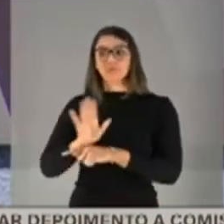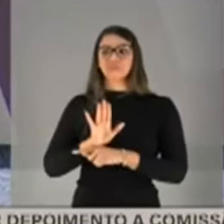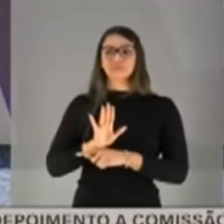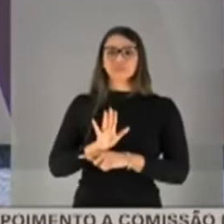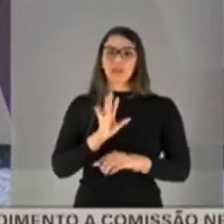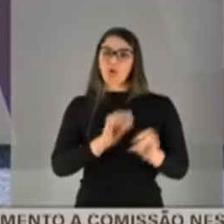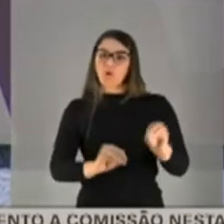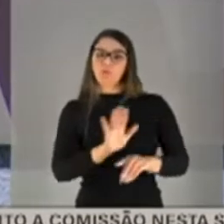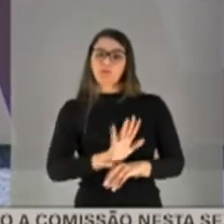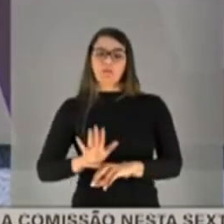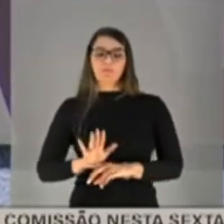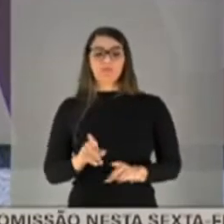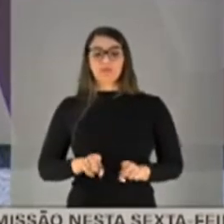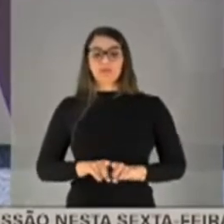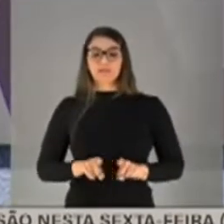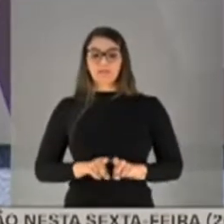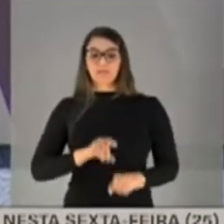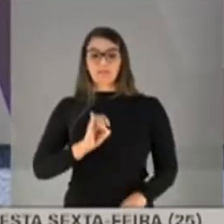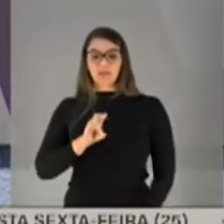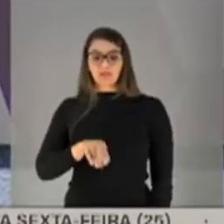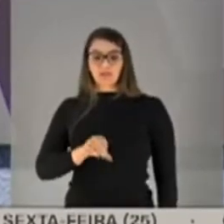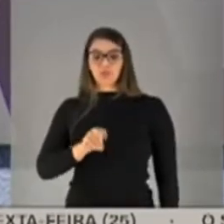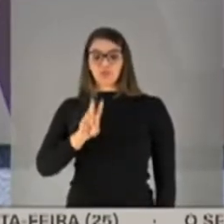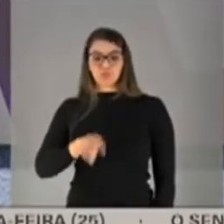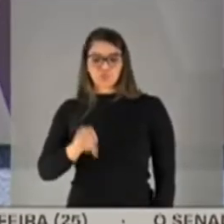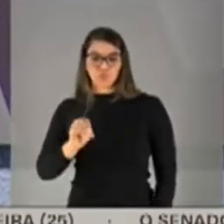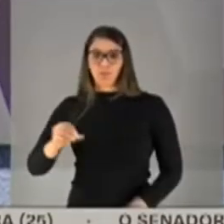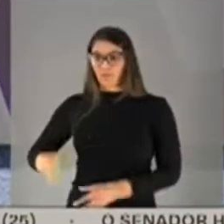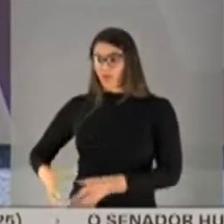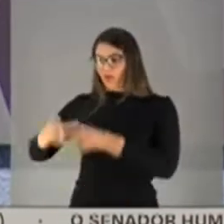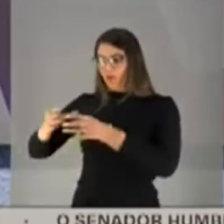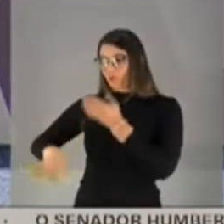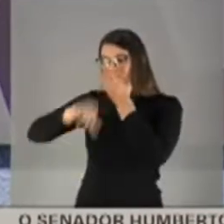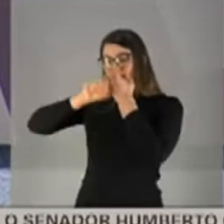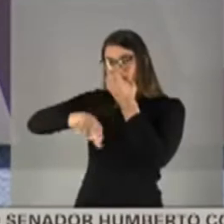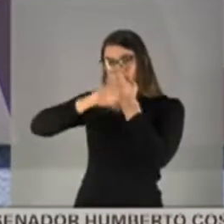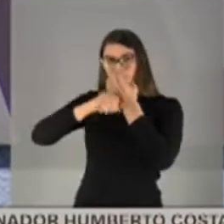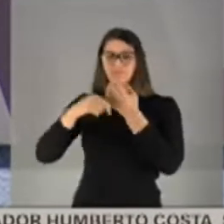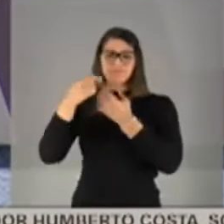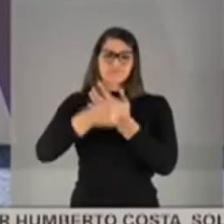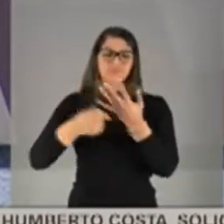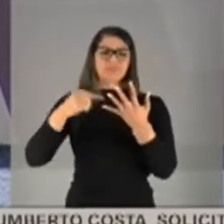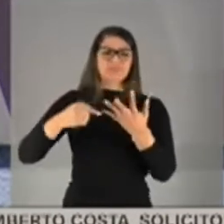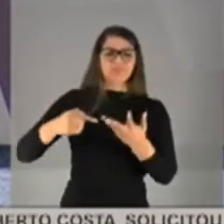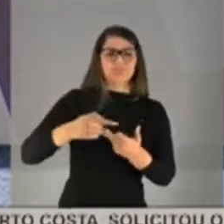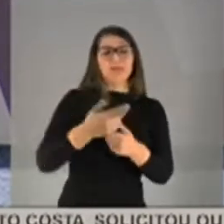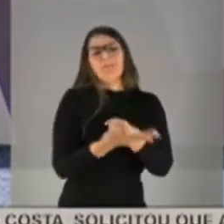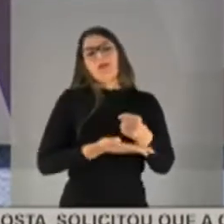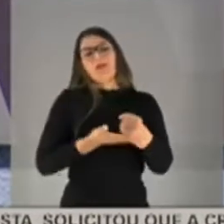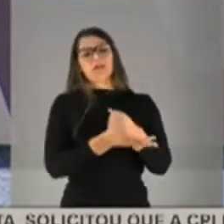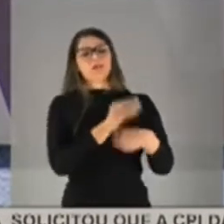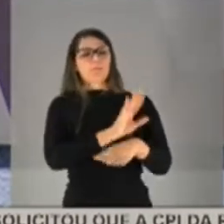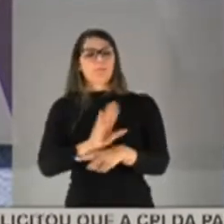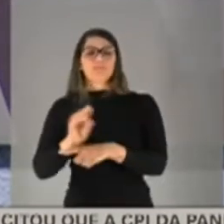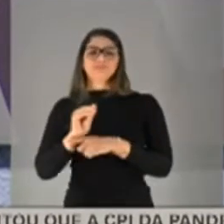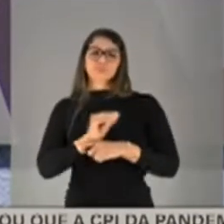pessoas. E disponibilidade de insumos também, oxigênio medicinal, ventiladores mecânicos e outros. Fundamental para cuidar das pessoas e ajudar a